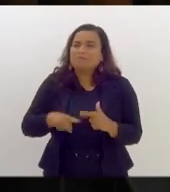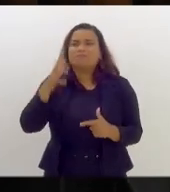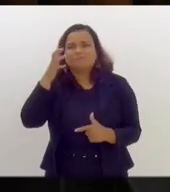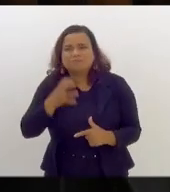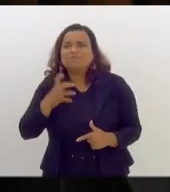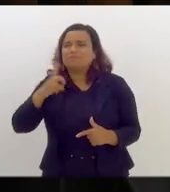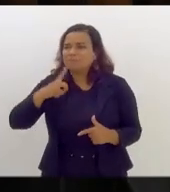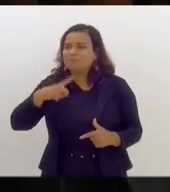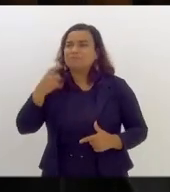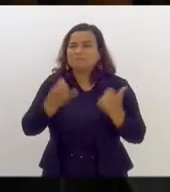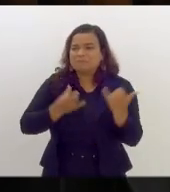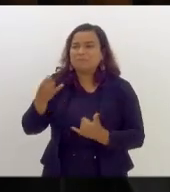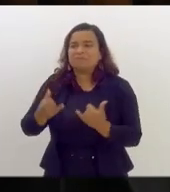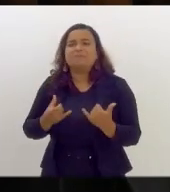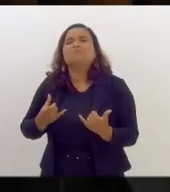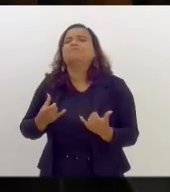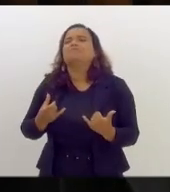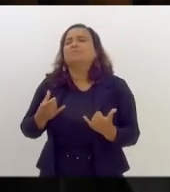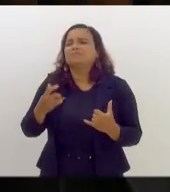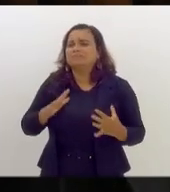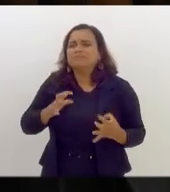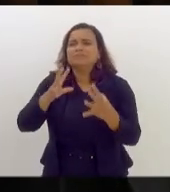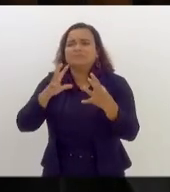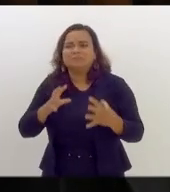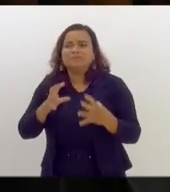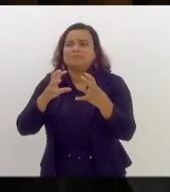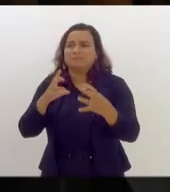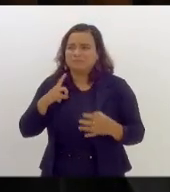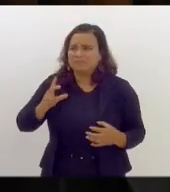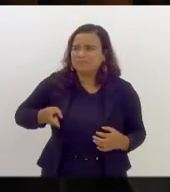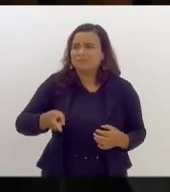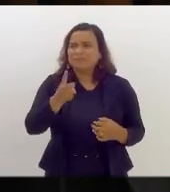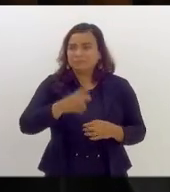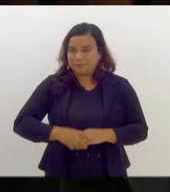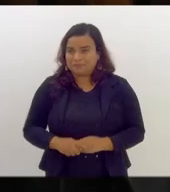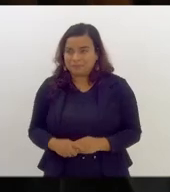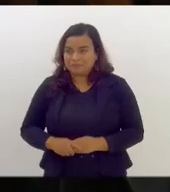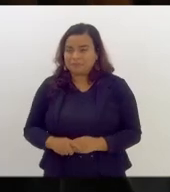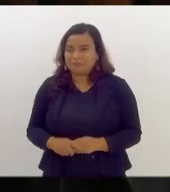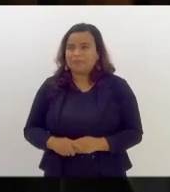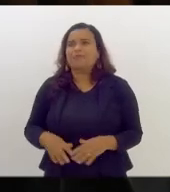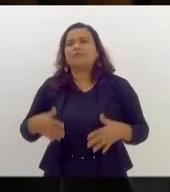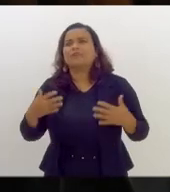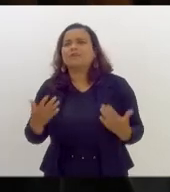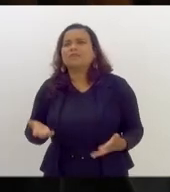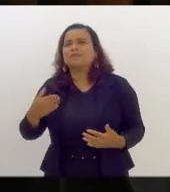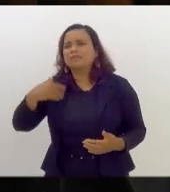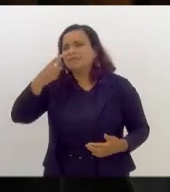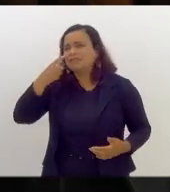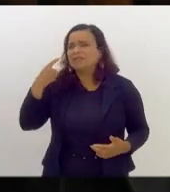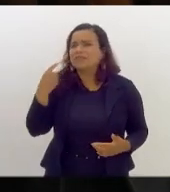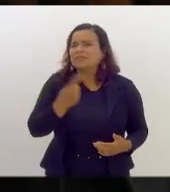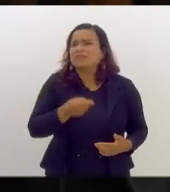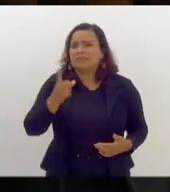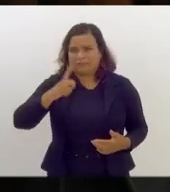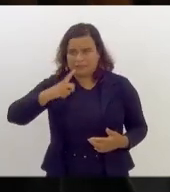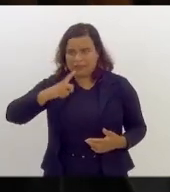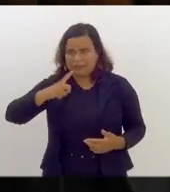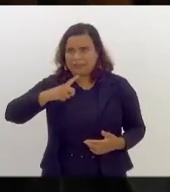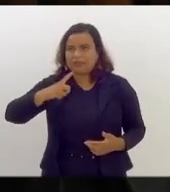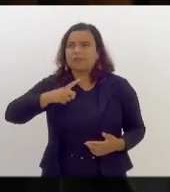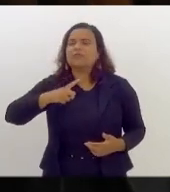forte e quem fica esmagado no meio é a população